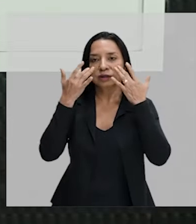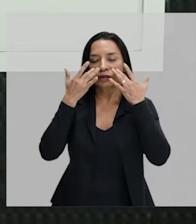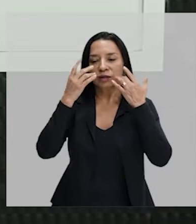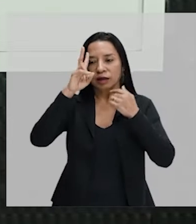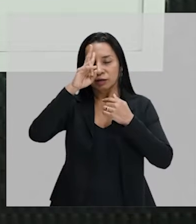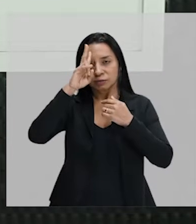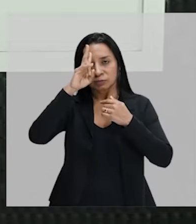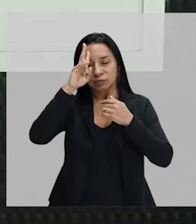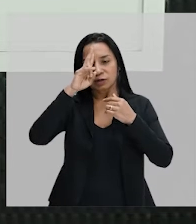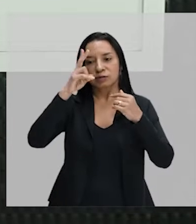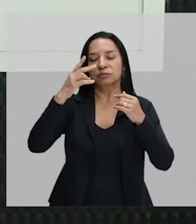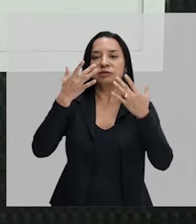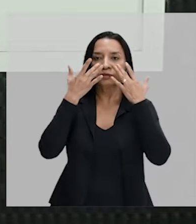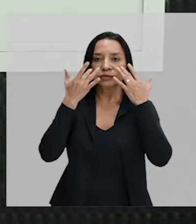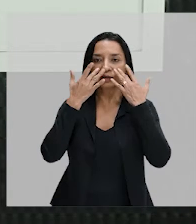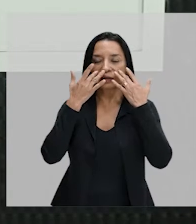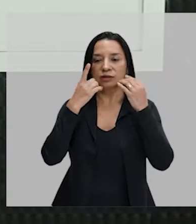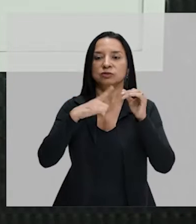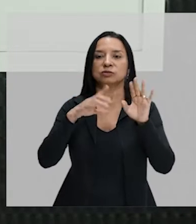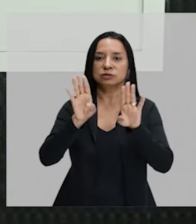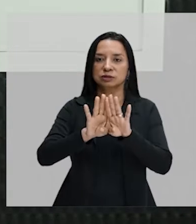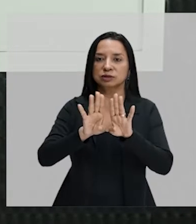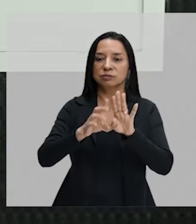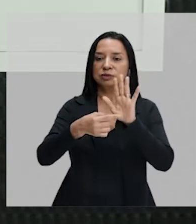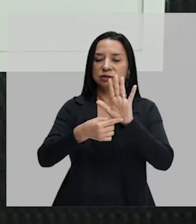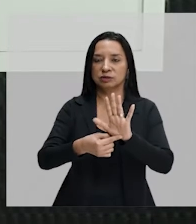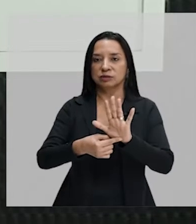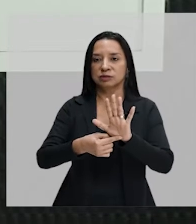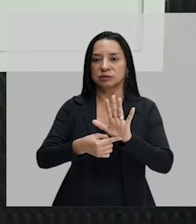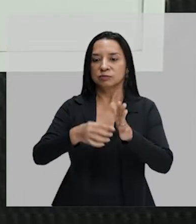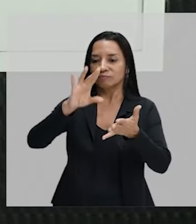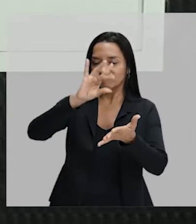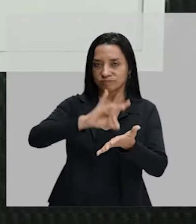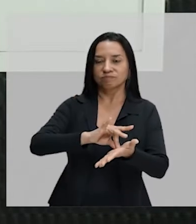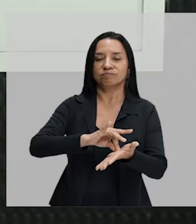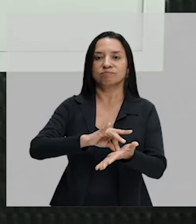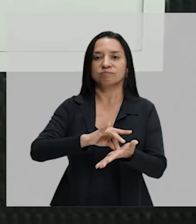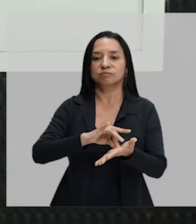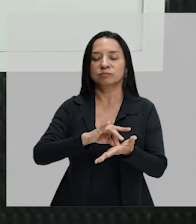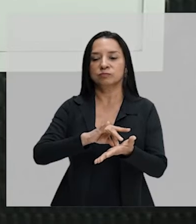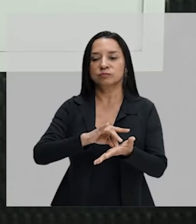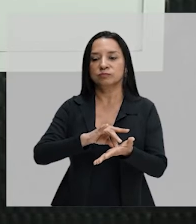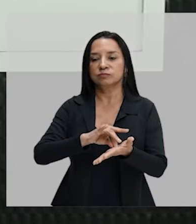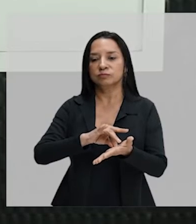objeto da estética, ela também ainda se destaca por originalidade,